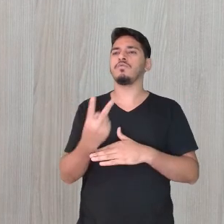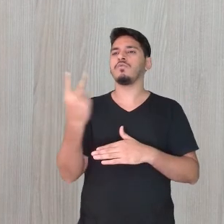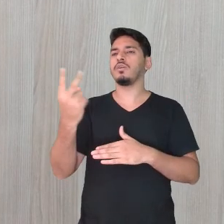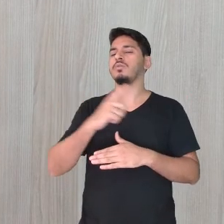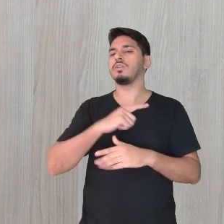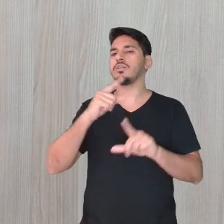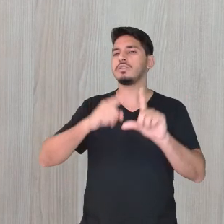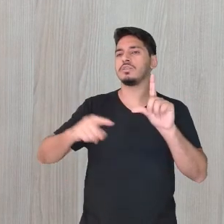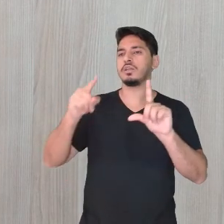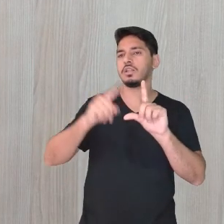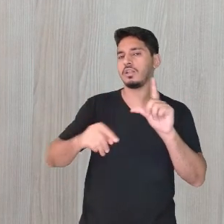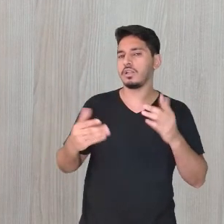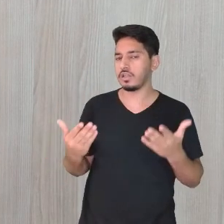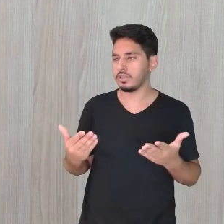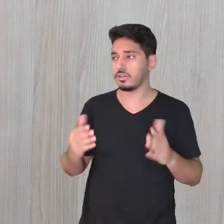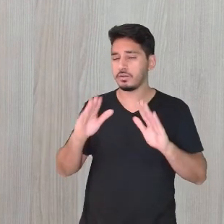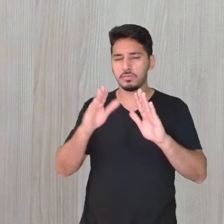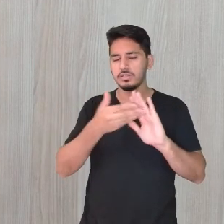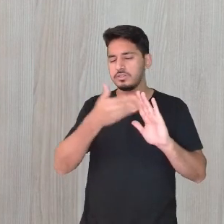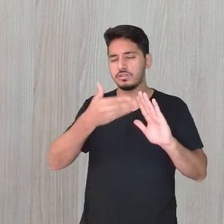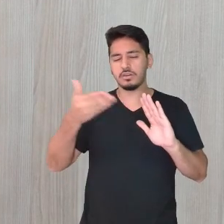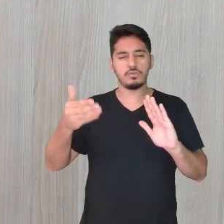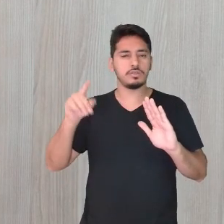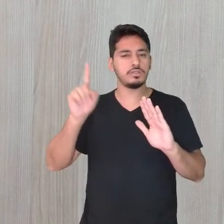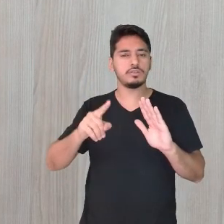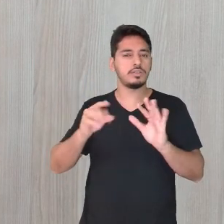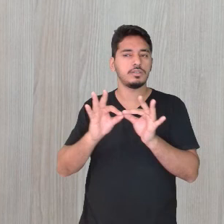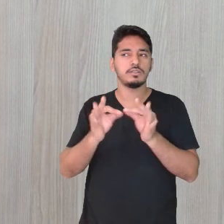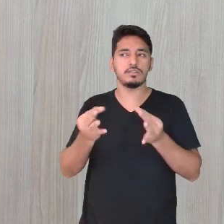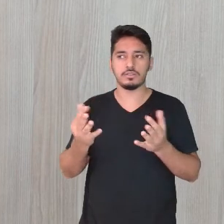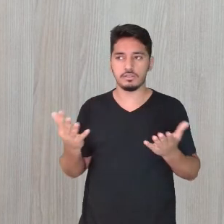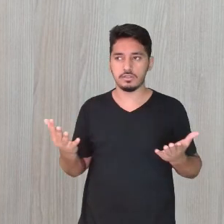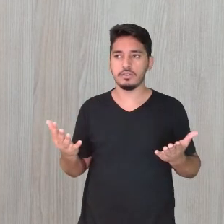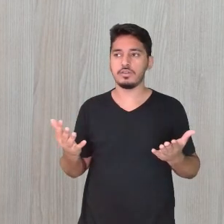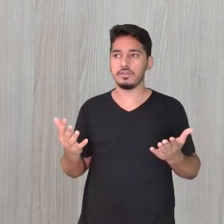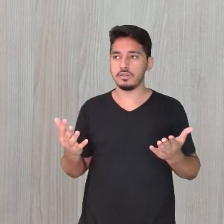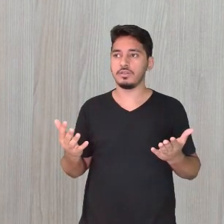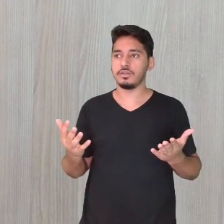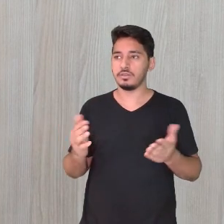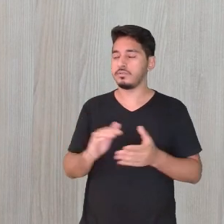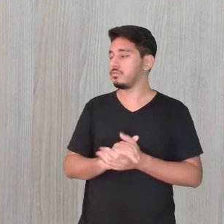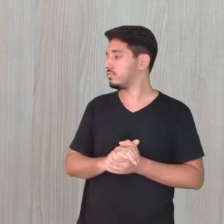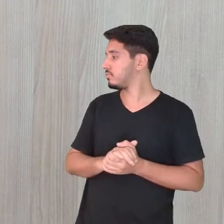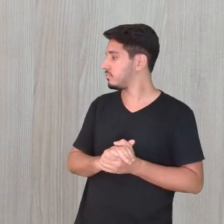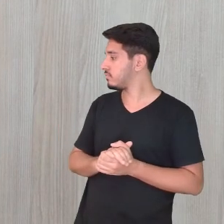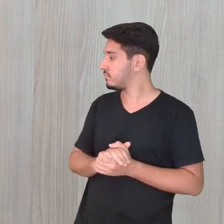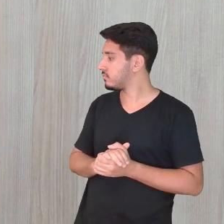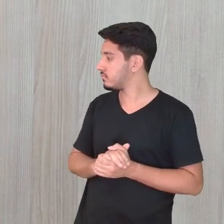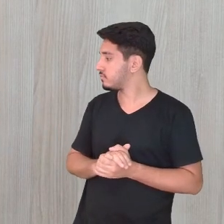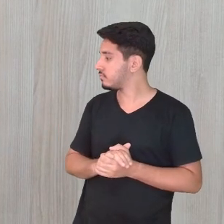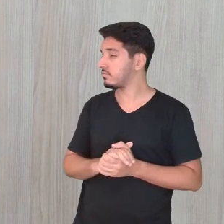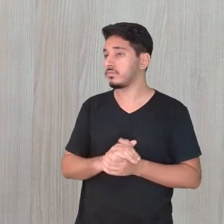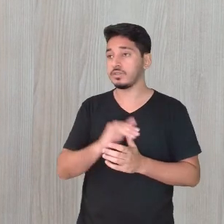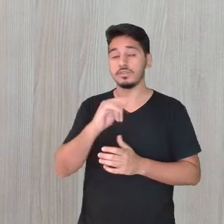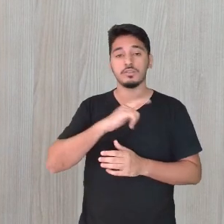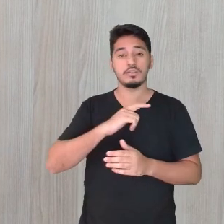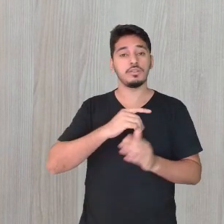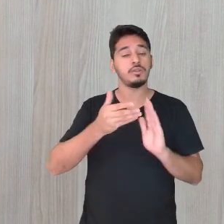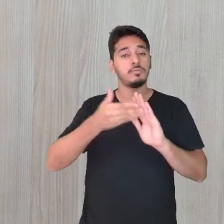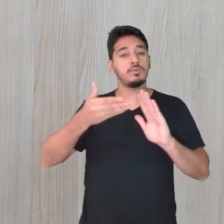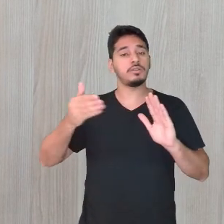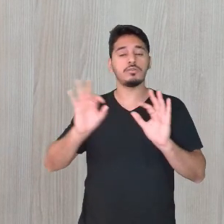essa letra. Mas sequência é uma coisa simples, né? Você só precisa ter o padrão. Teve o padrão, tá